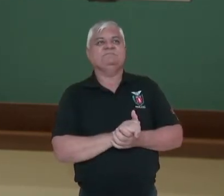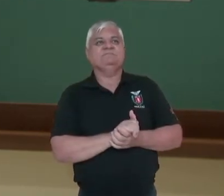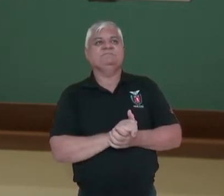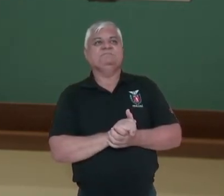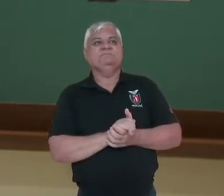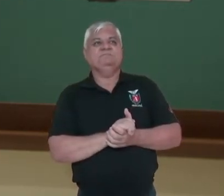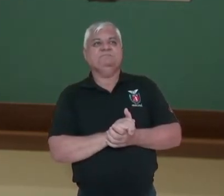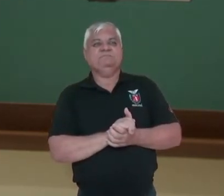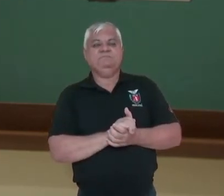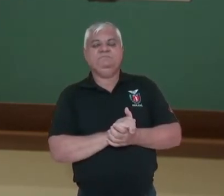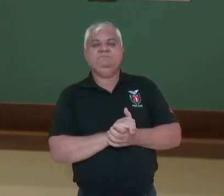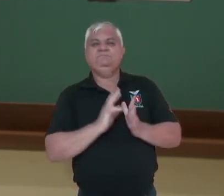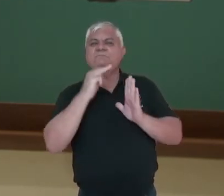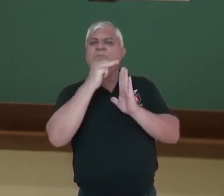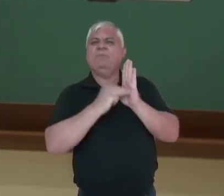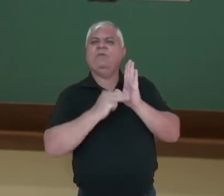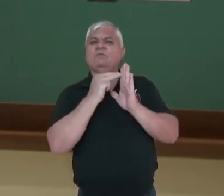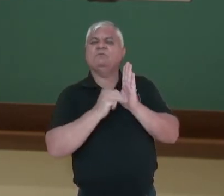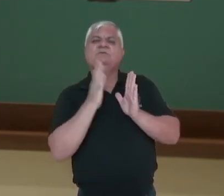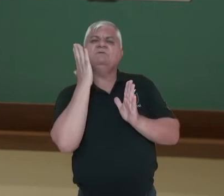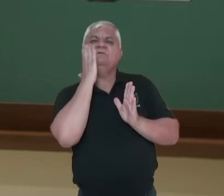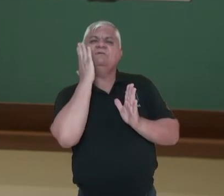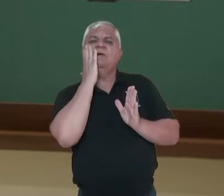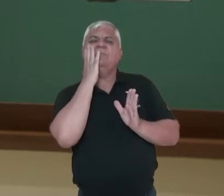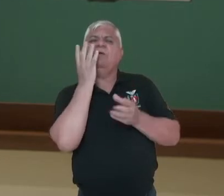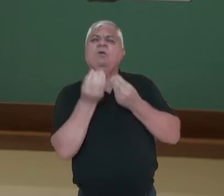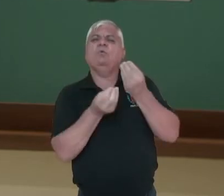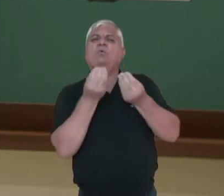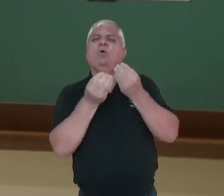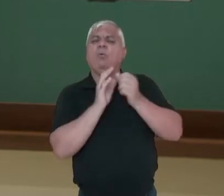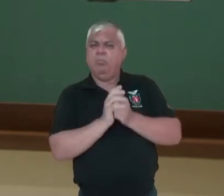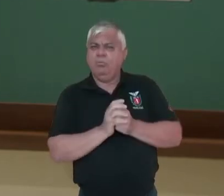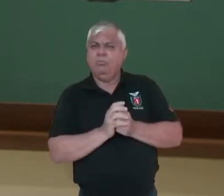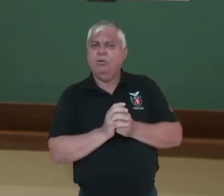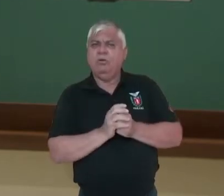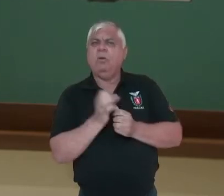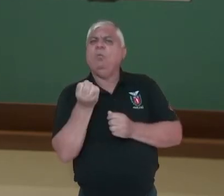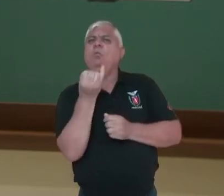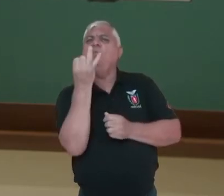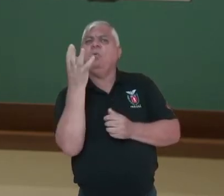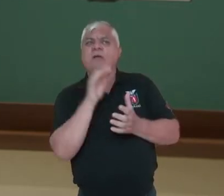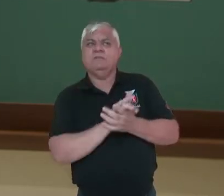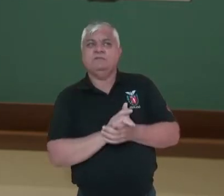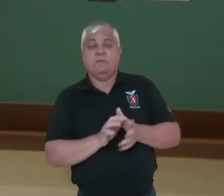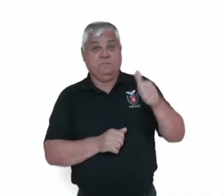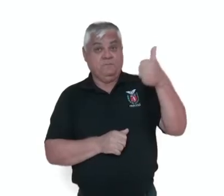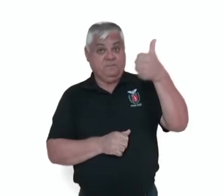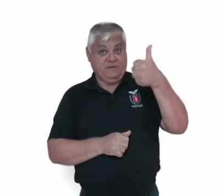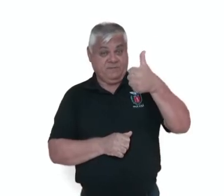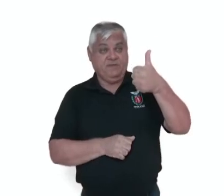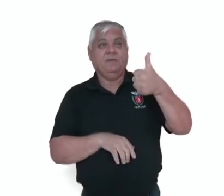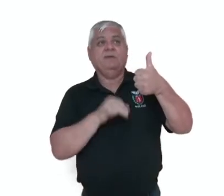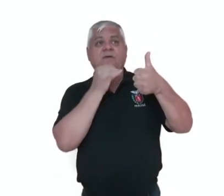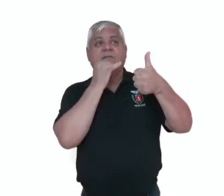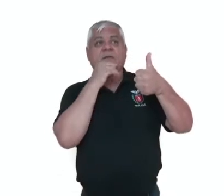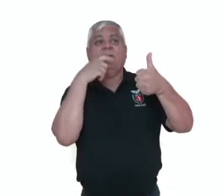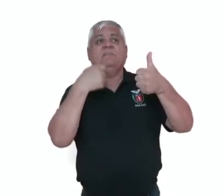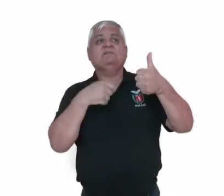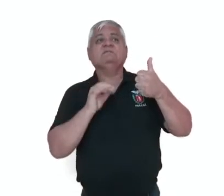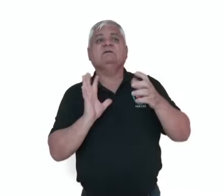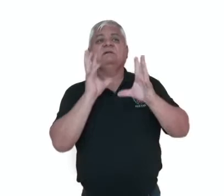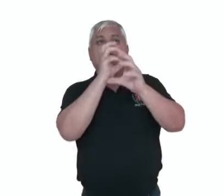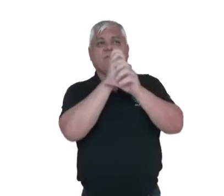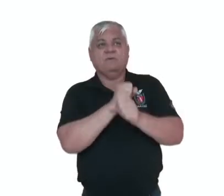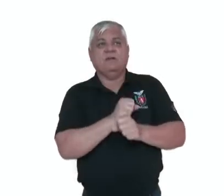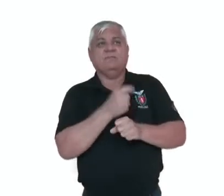E aí o método para a gente saber, né, qual que é o grau de ionização, né? Então a gente tem o primeiro método que para calcular o grau de ionização, a